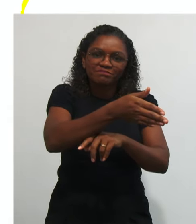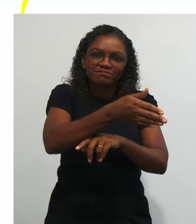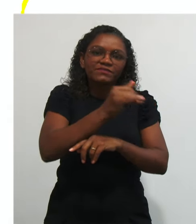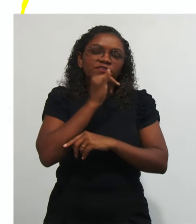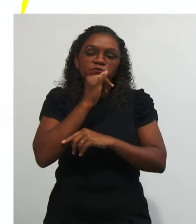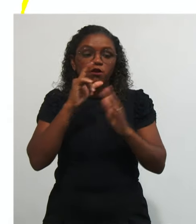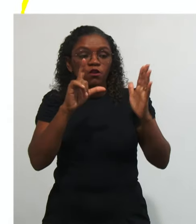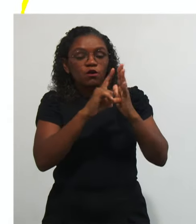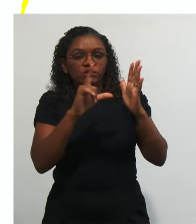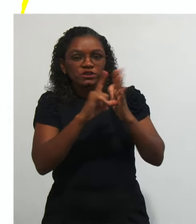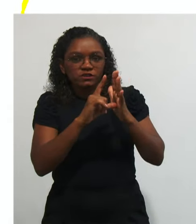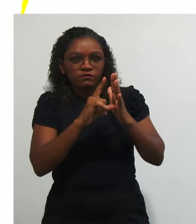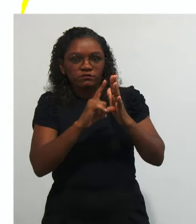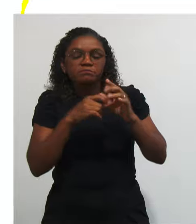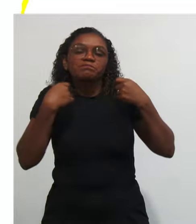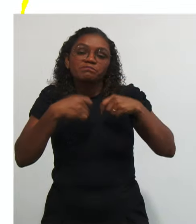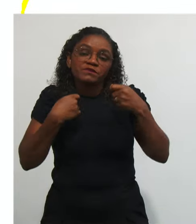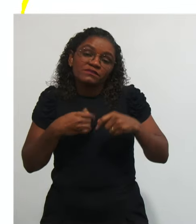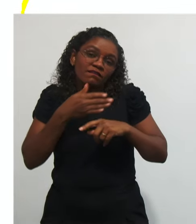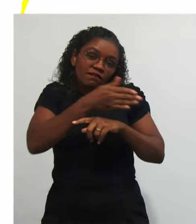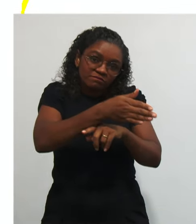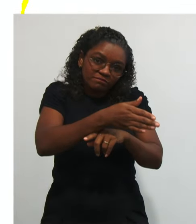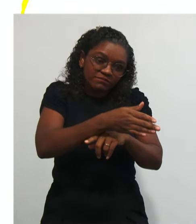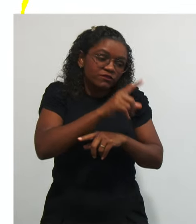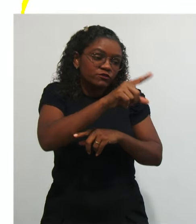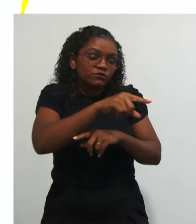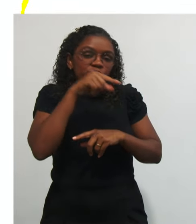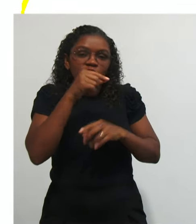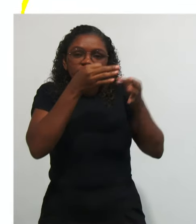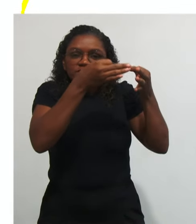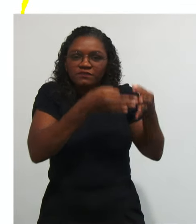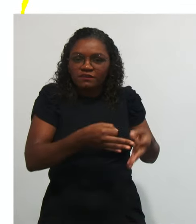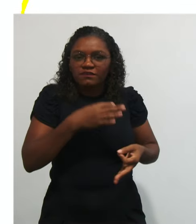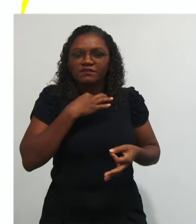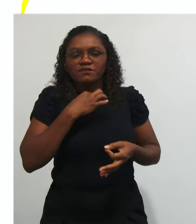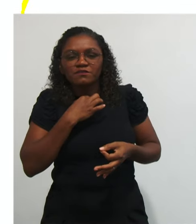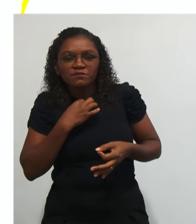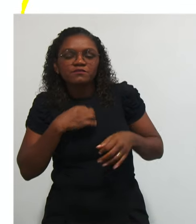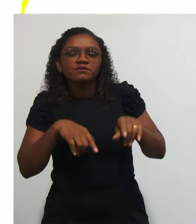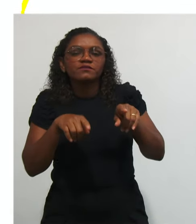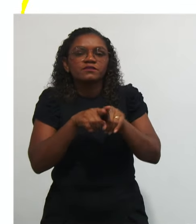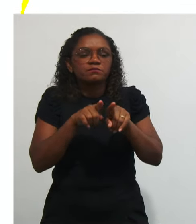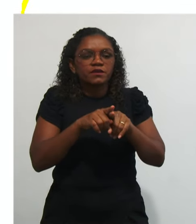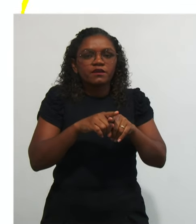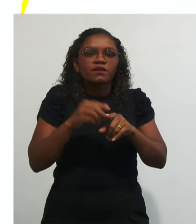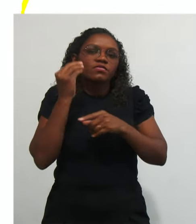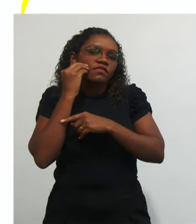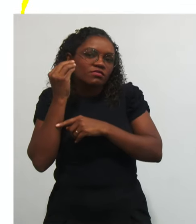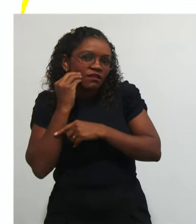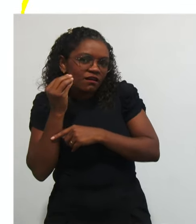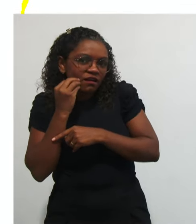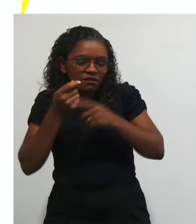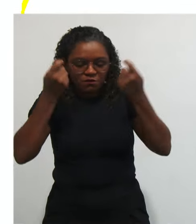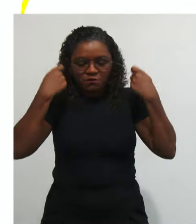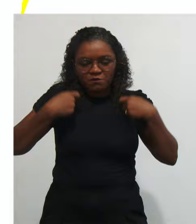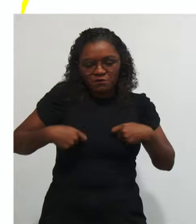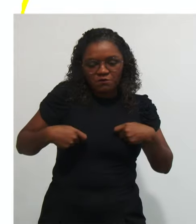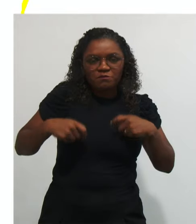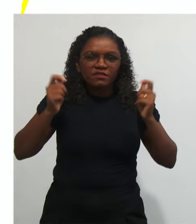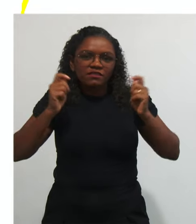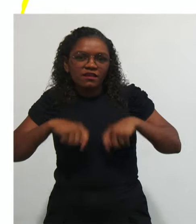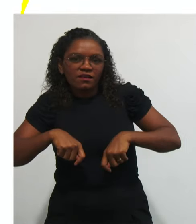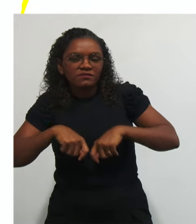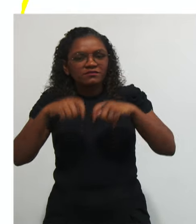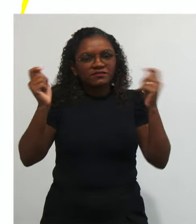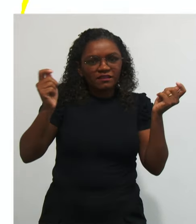fí escolher a sua roupa entrar ali e e no no vestiário trocar aquela roupa